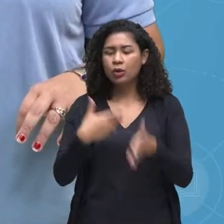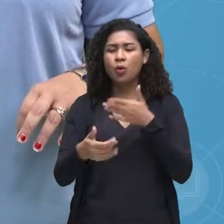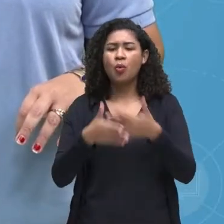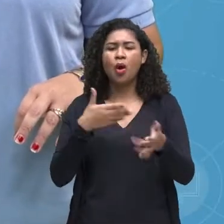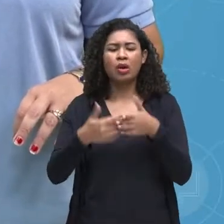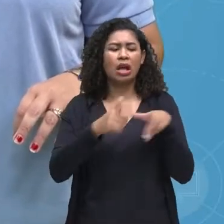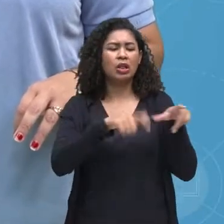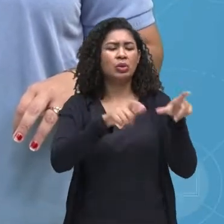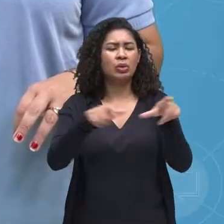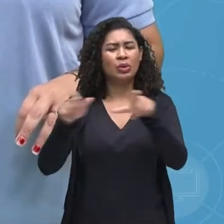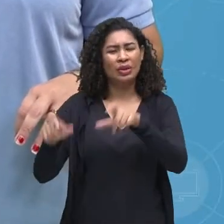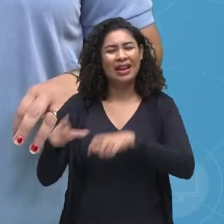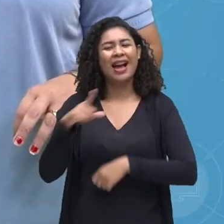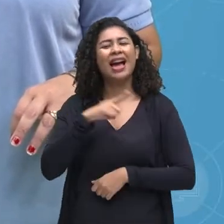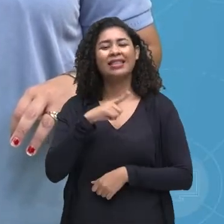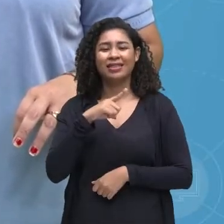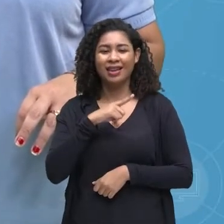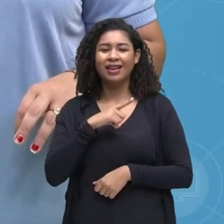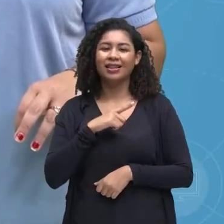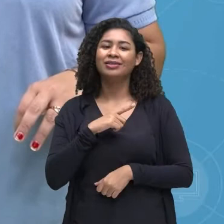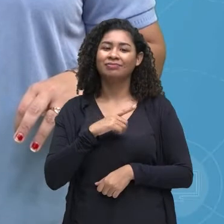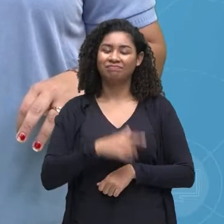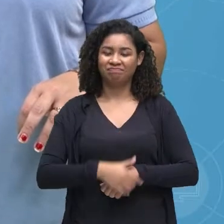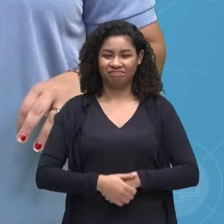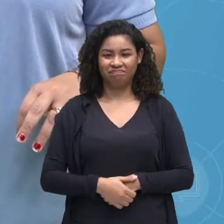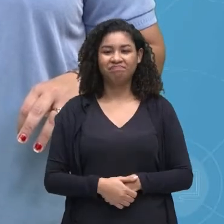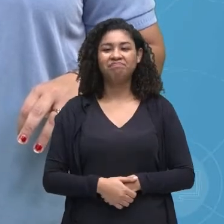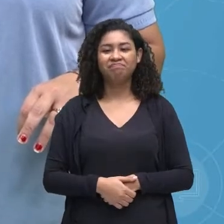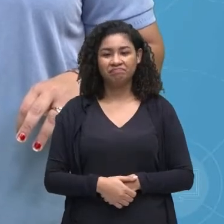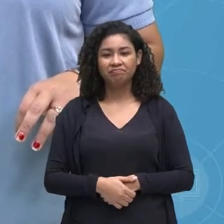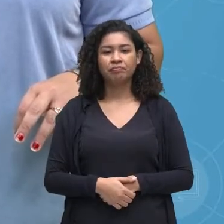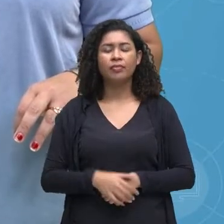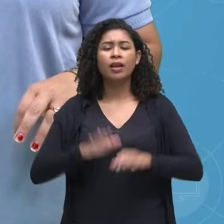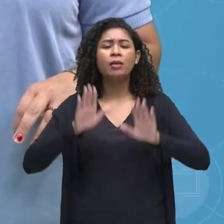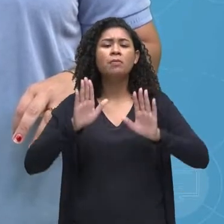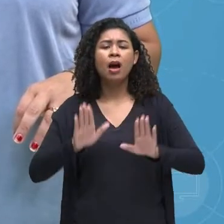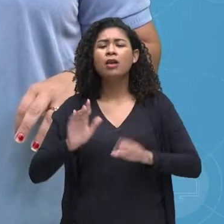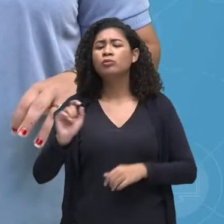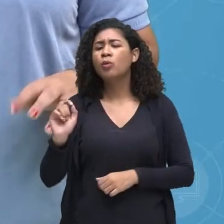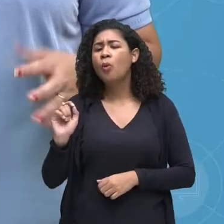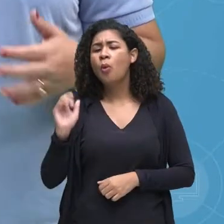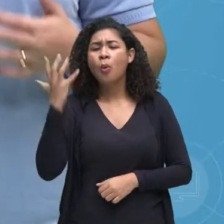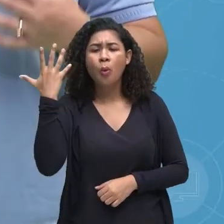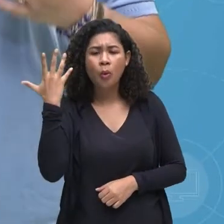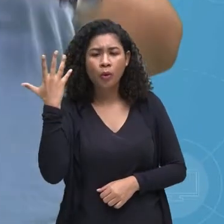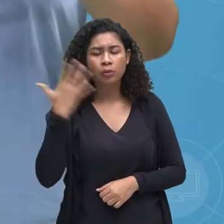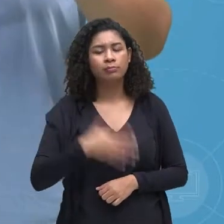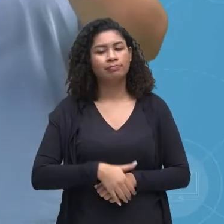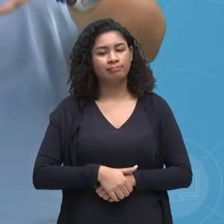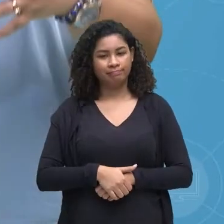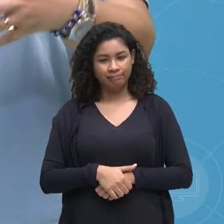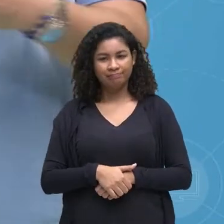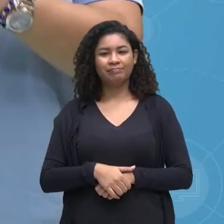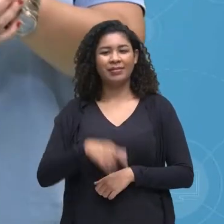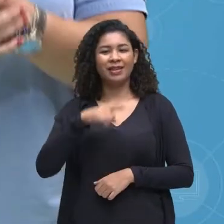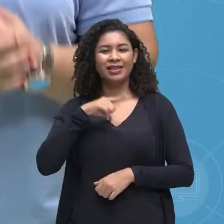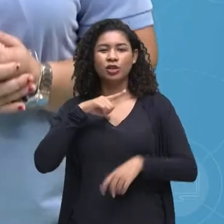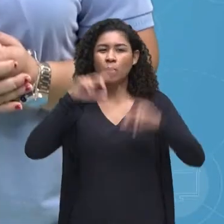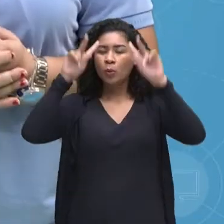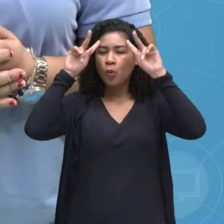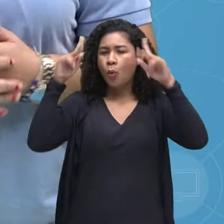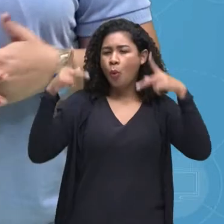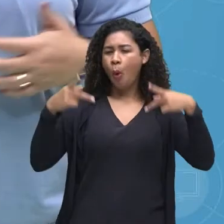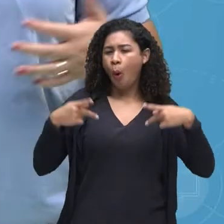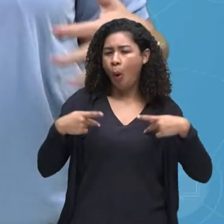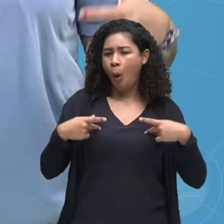no planeta. Vamos continuar aí. E o que causa, A gente tem aí com essa coisa do homem ser o centro